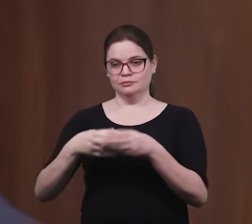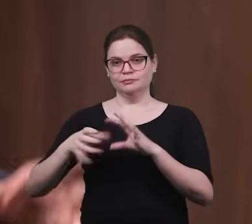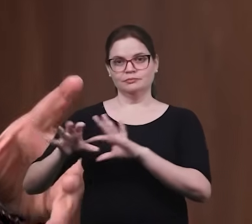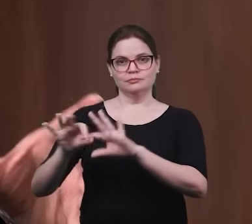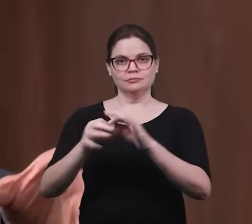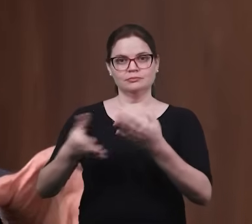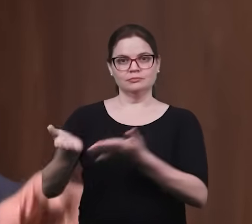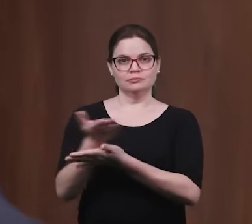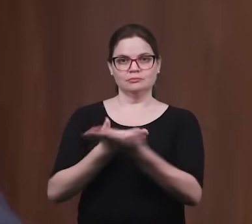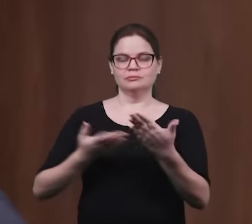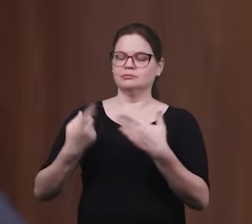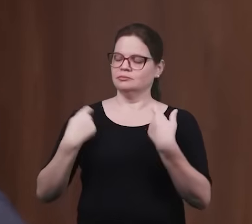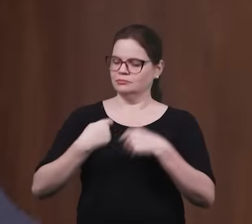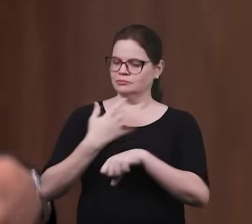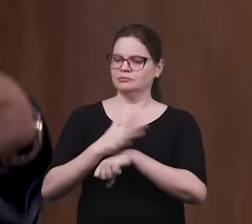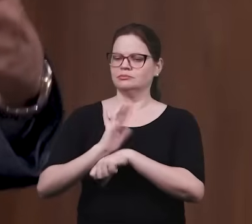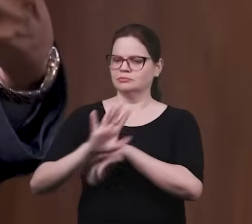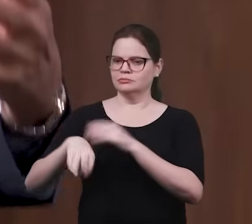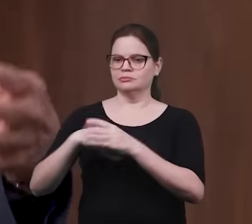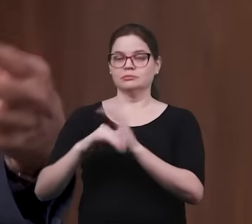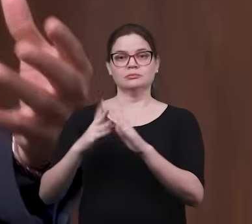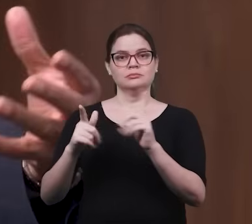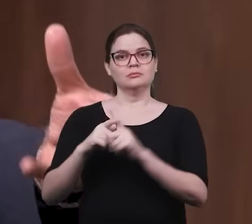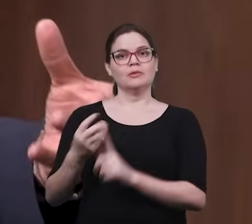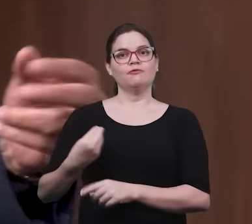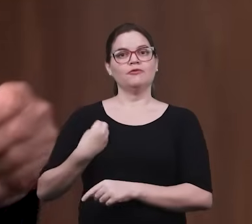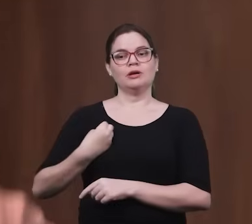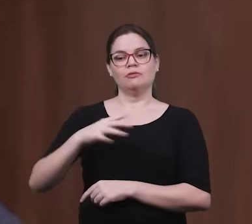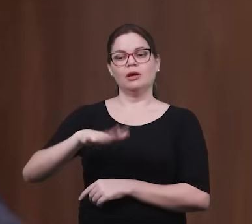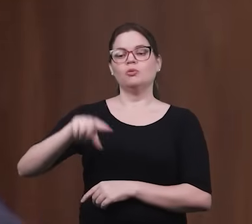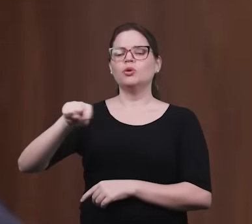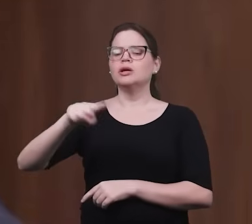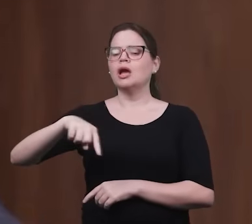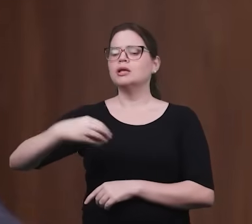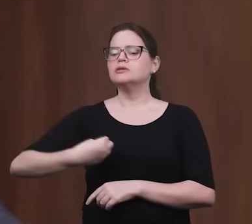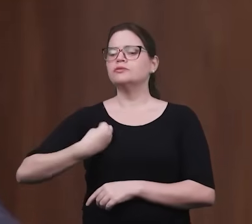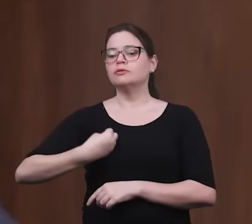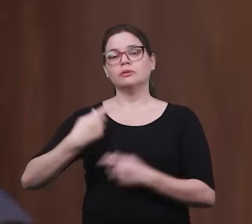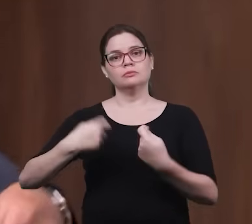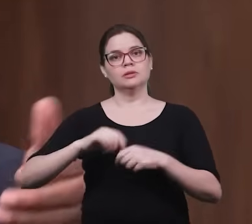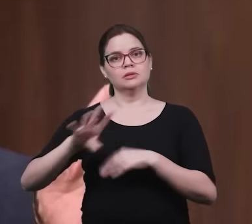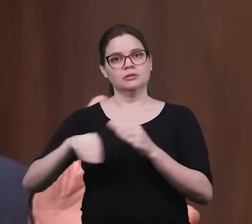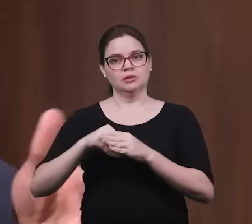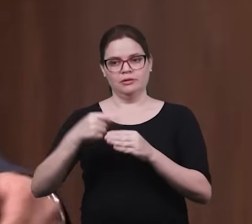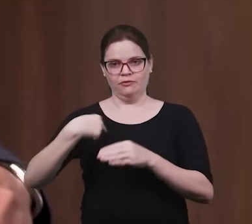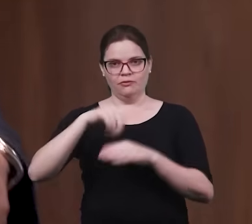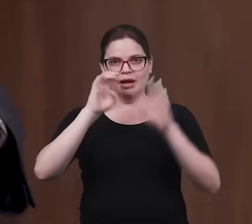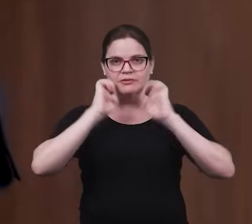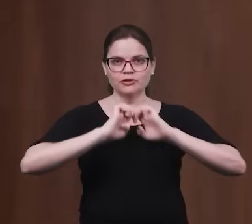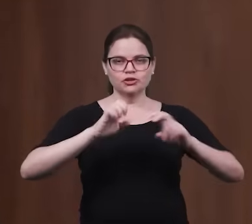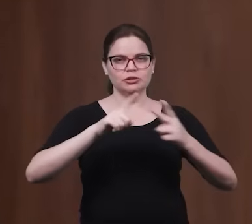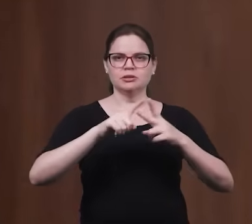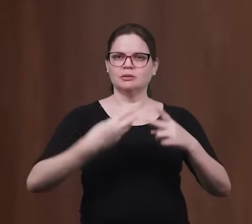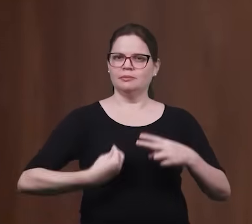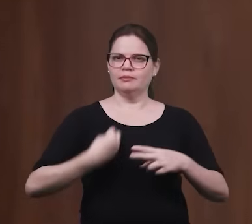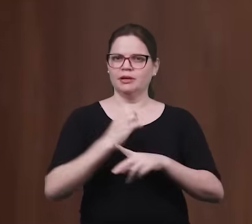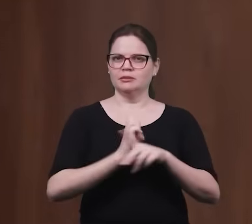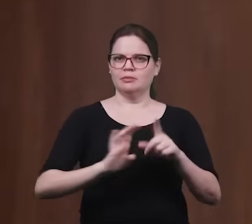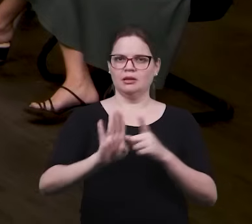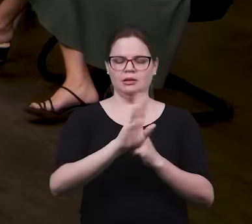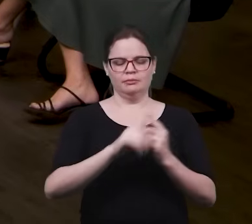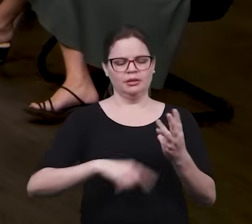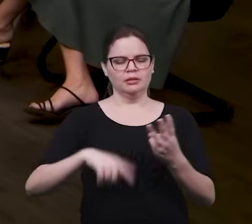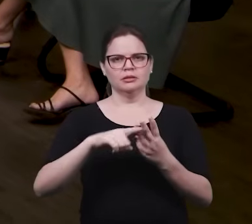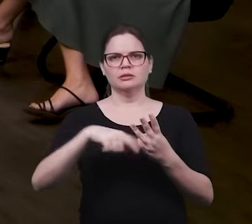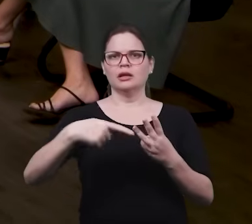corpo. Como é isso na prática? Viver aquilo que a igreja está vivendo. é evangelização, é participando da escola